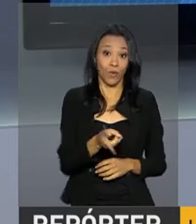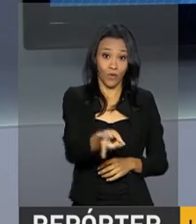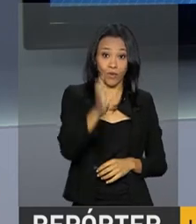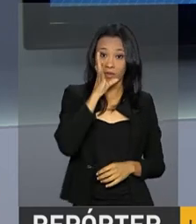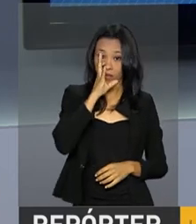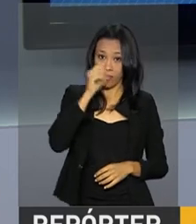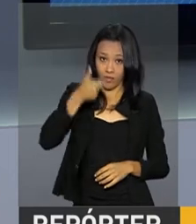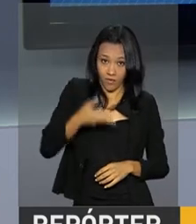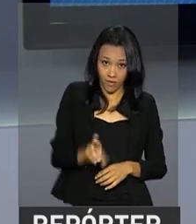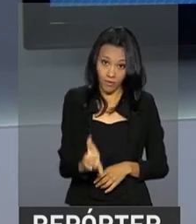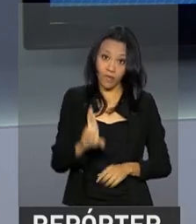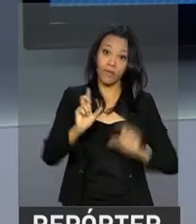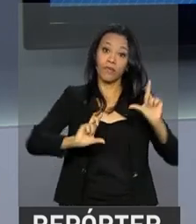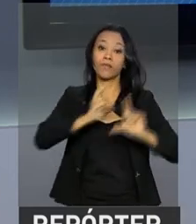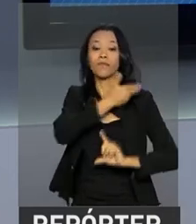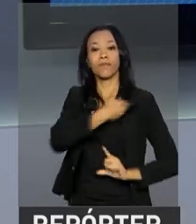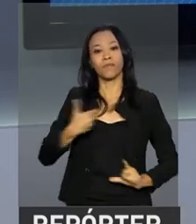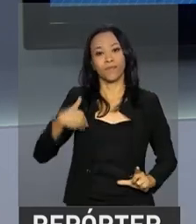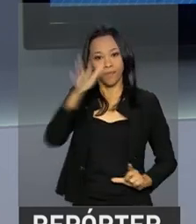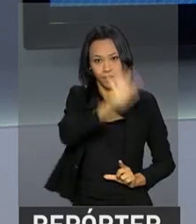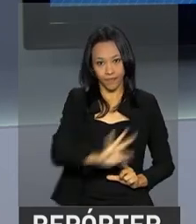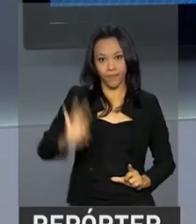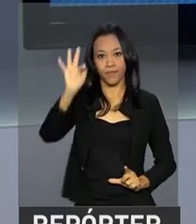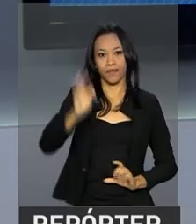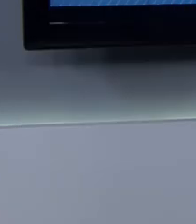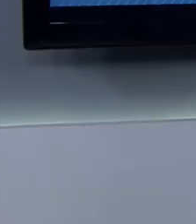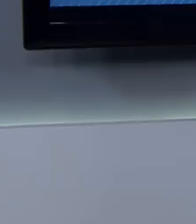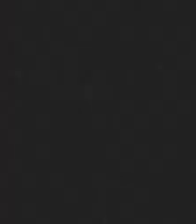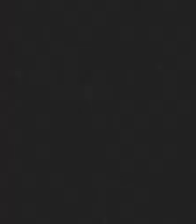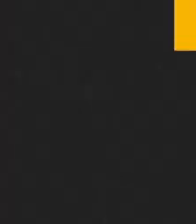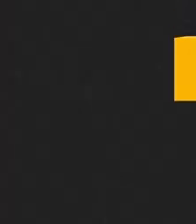continue com a gente na nbr a tv do governo federal